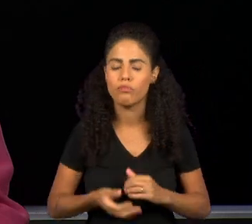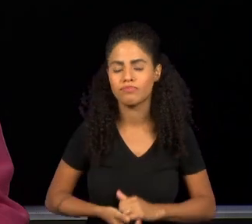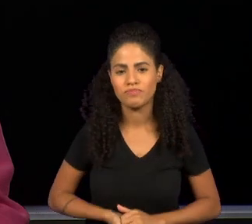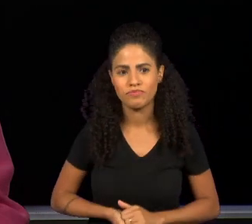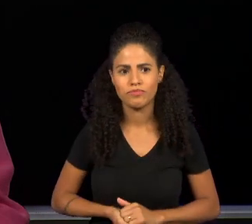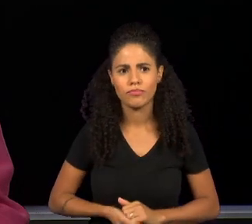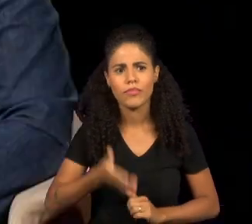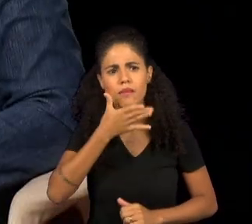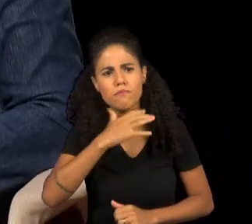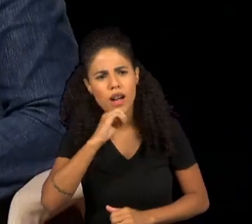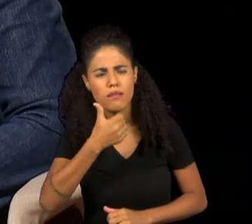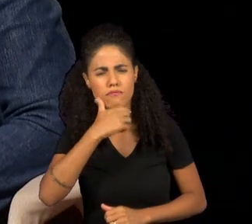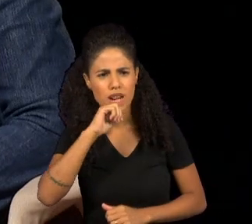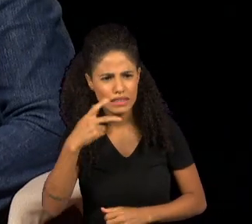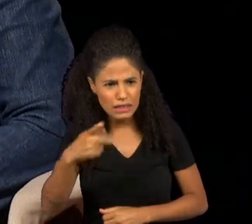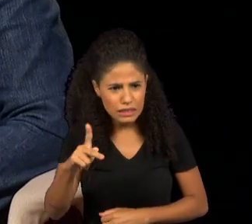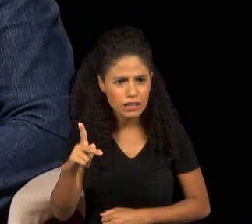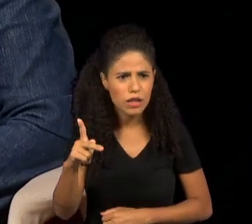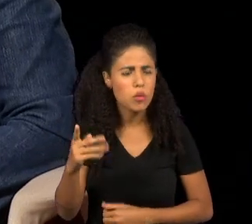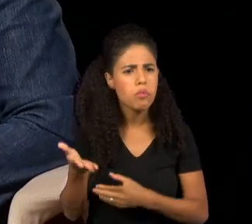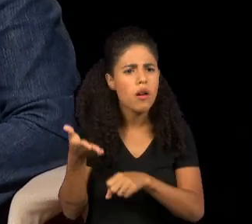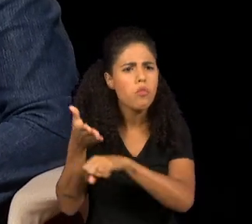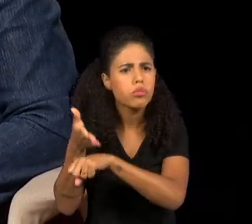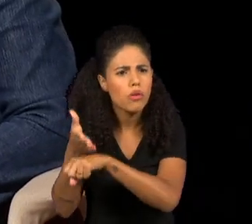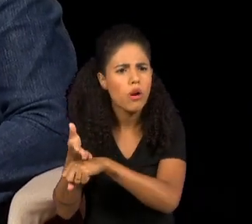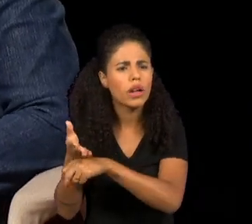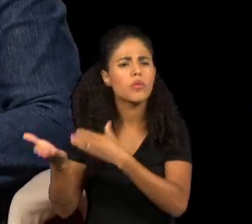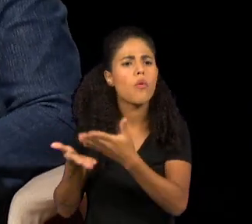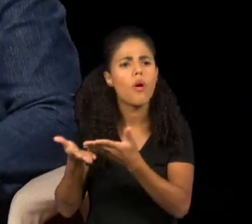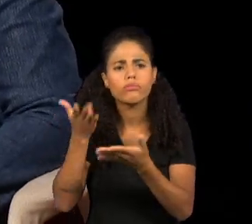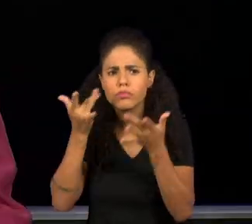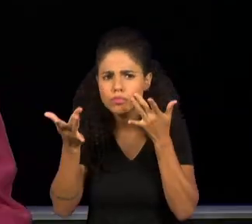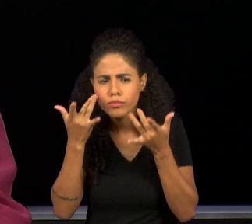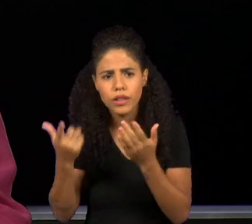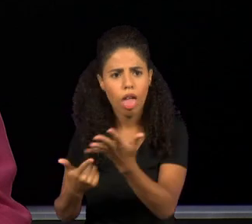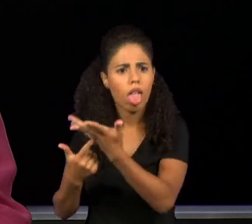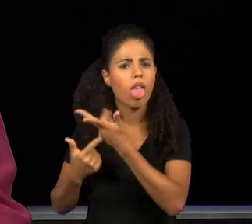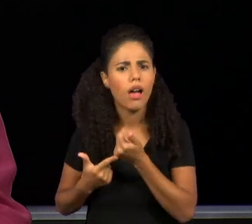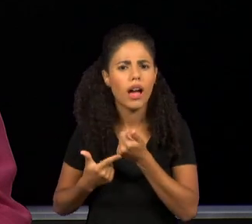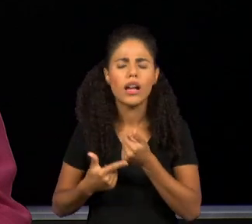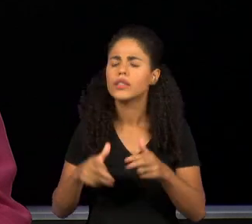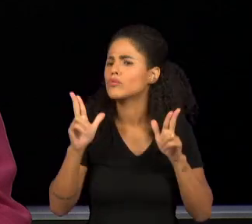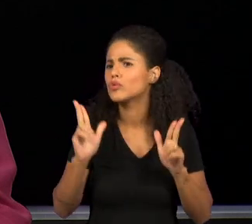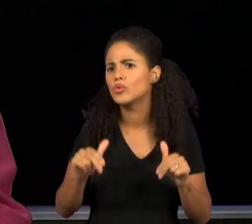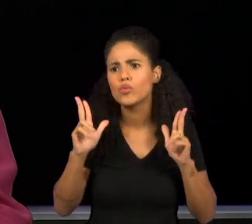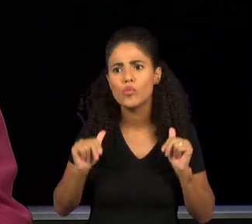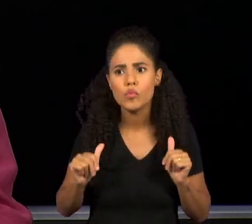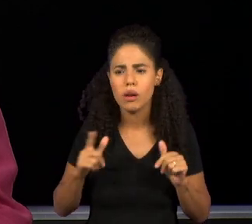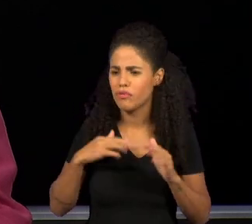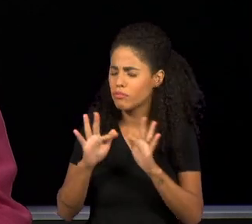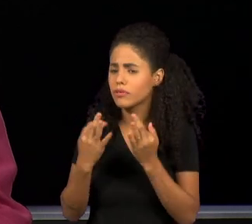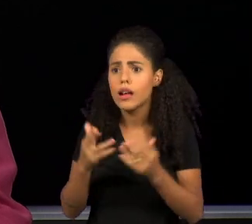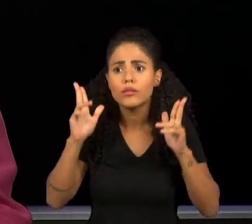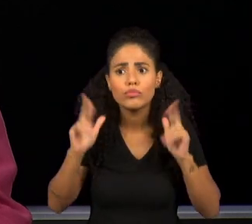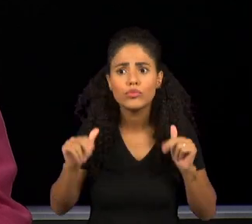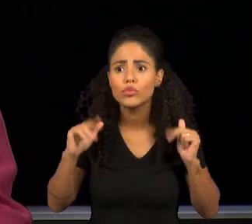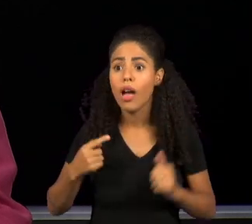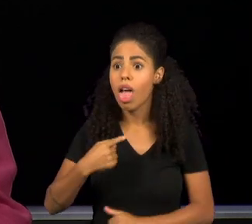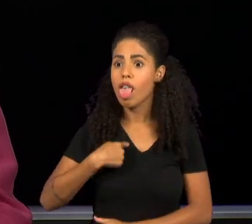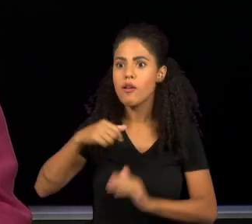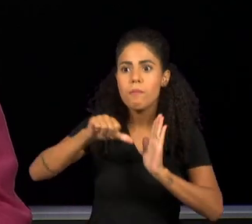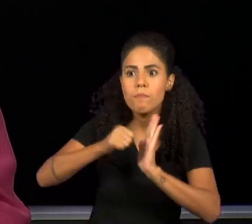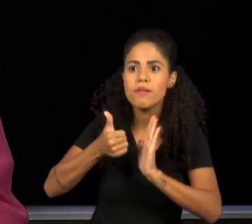alguma ligação com a arte, alguma coisa ou não? Não, ninguém da minha família, nunca. Nada, mas nada. Foi uma coisa... Você é a ovelha negra da A